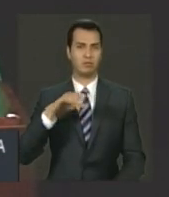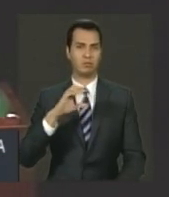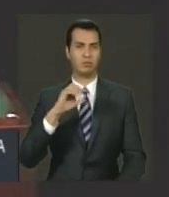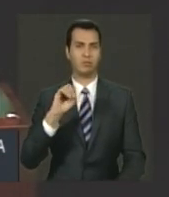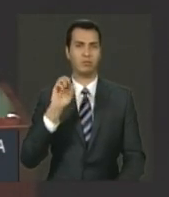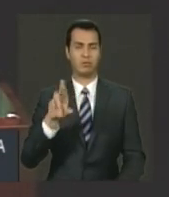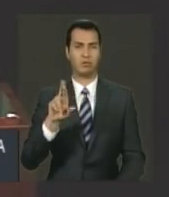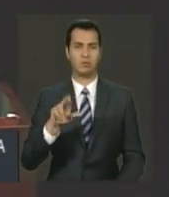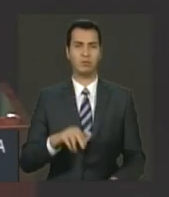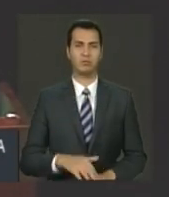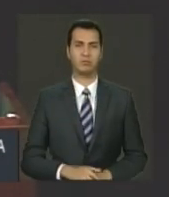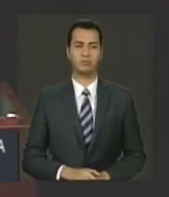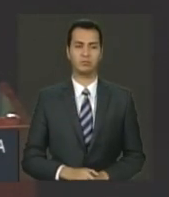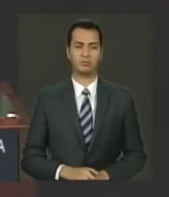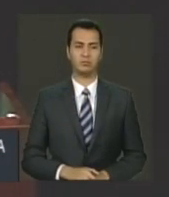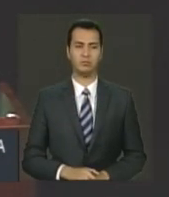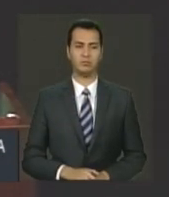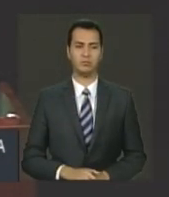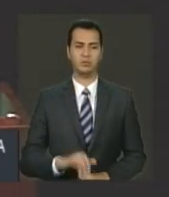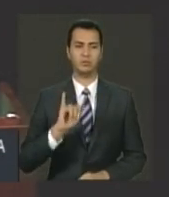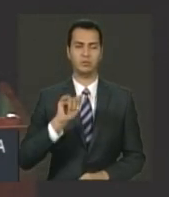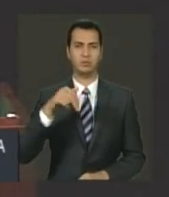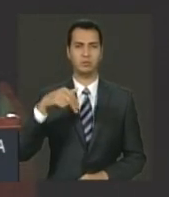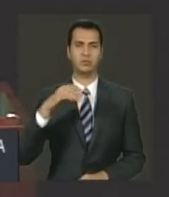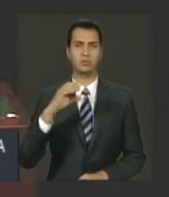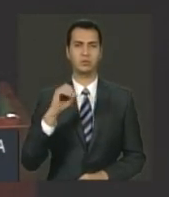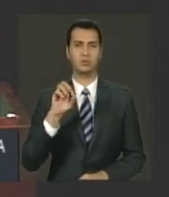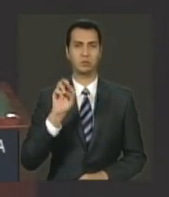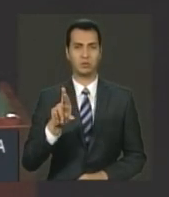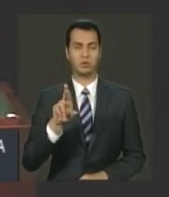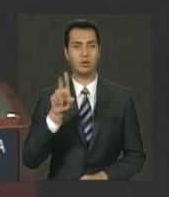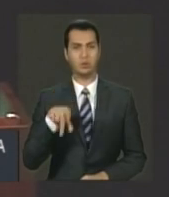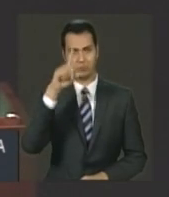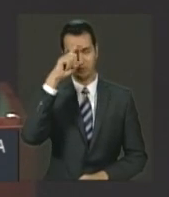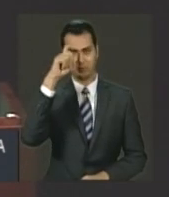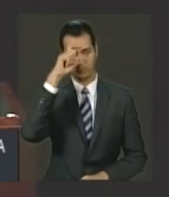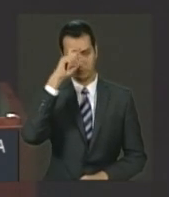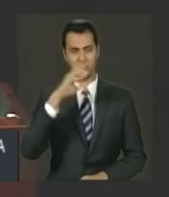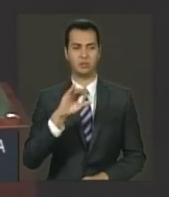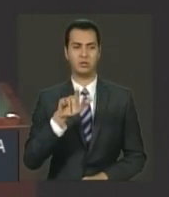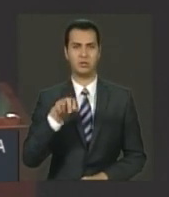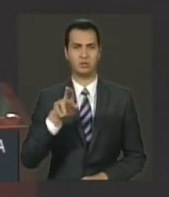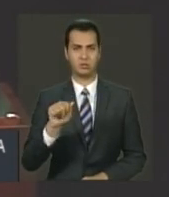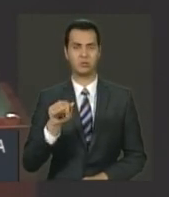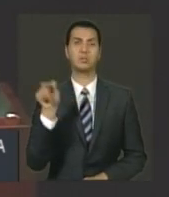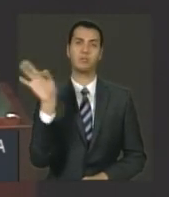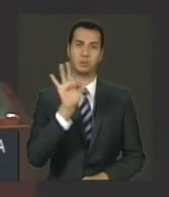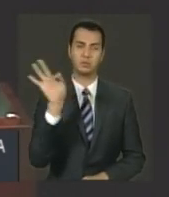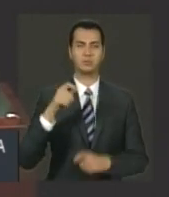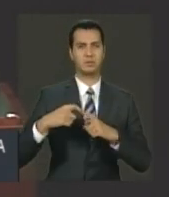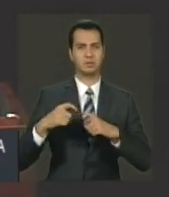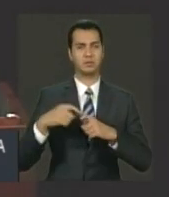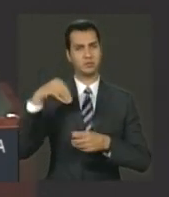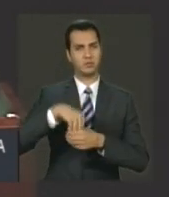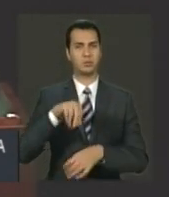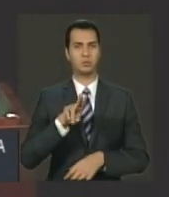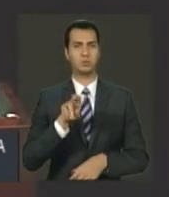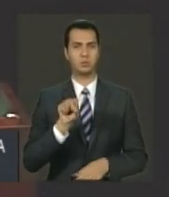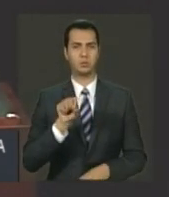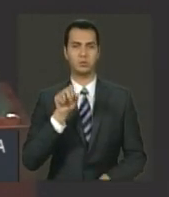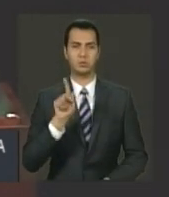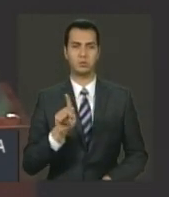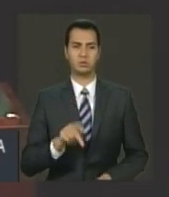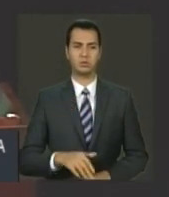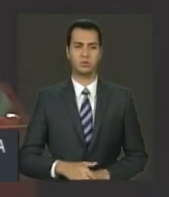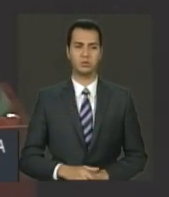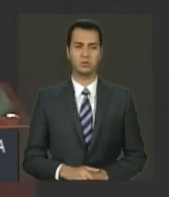digo, Instituto do Coração, do Hospital das Clínicas, da Faculdade de Medicina da Universidade